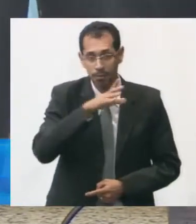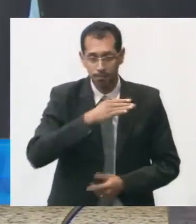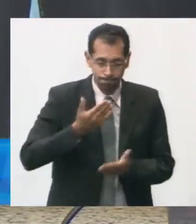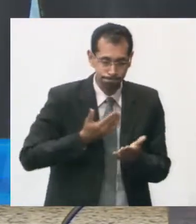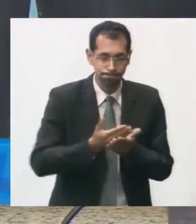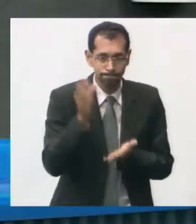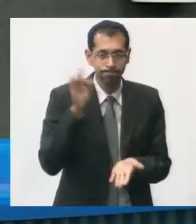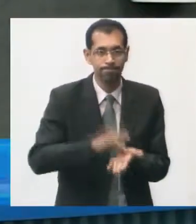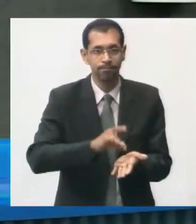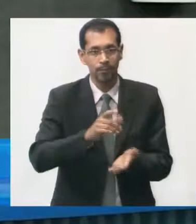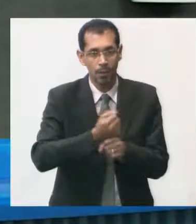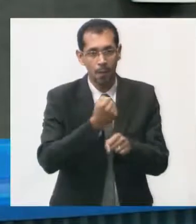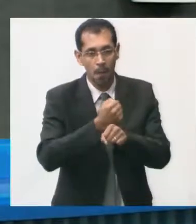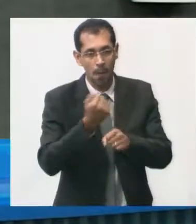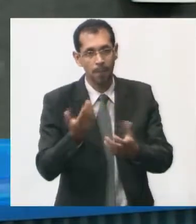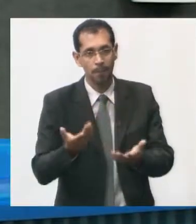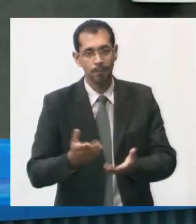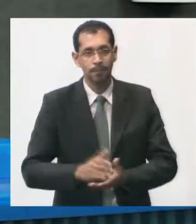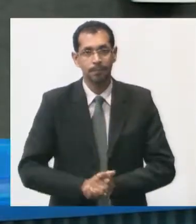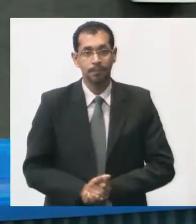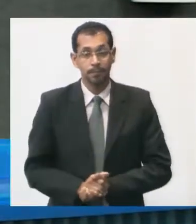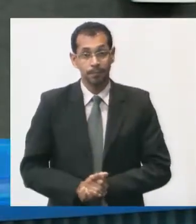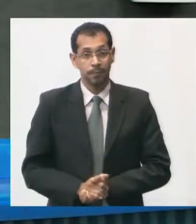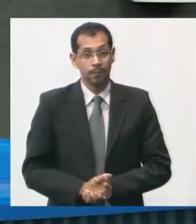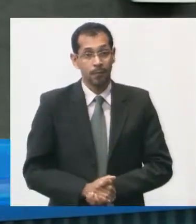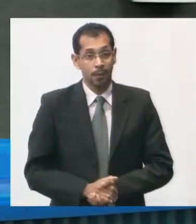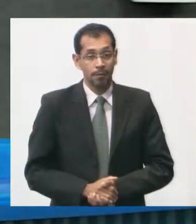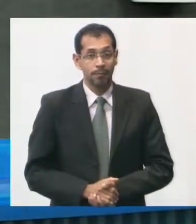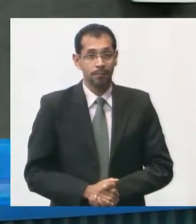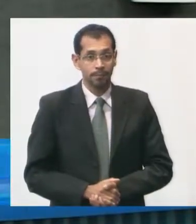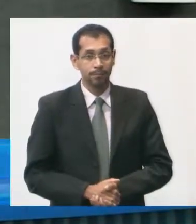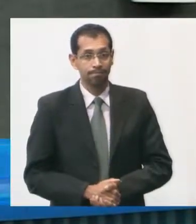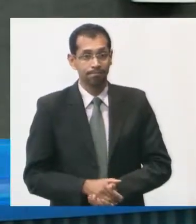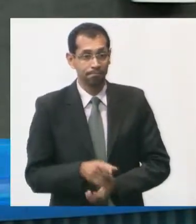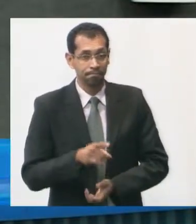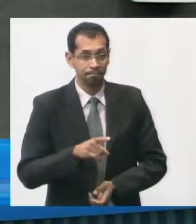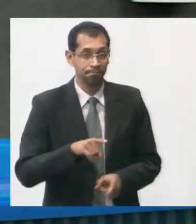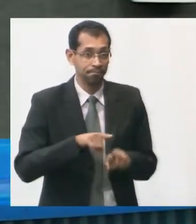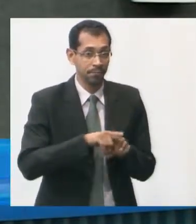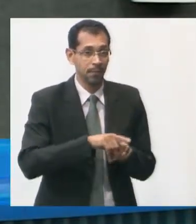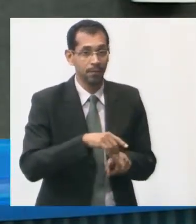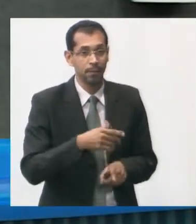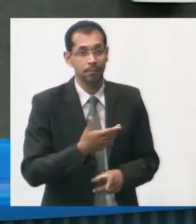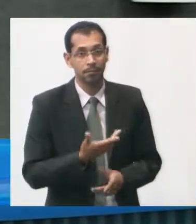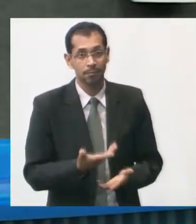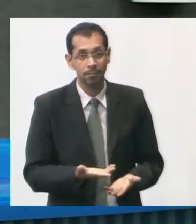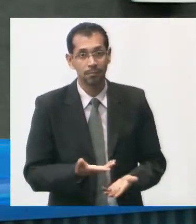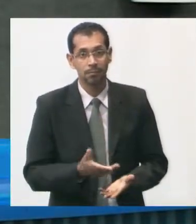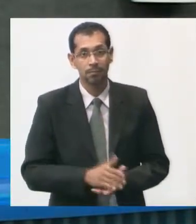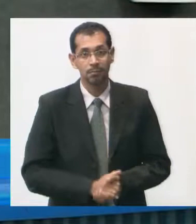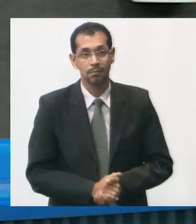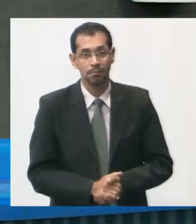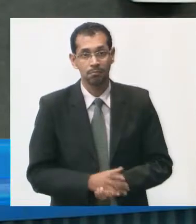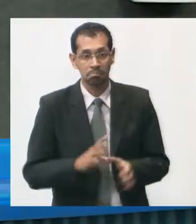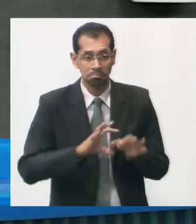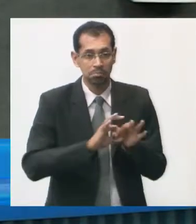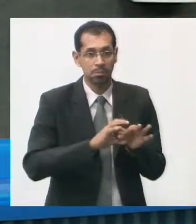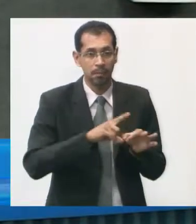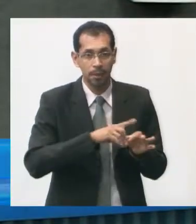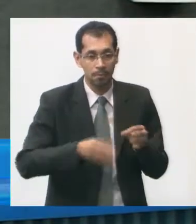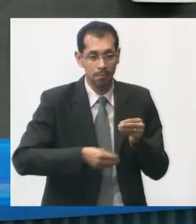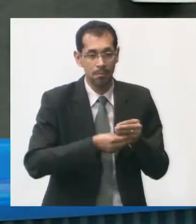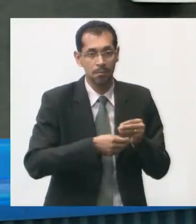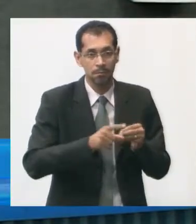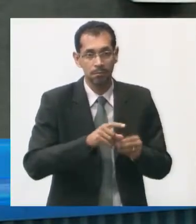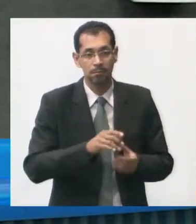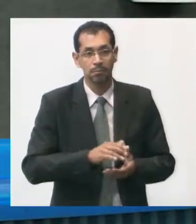disponibilizo a fazer o quê, Excelência? Pedir emenda parlamentar aos deputados para a gente poder executar a obra aí. me ajuda a fazer esse pedido. E Vossa Excelência falou também que é